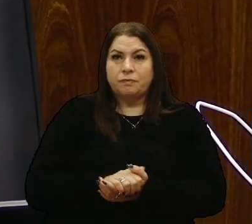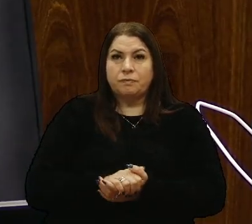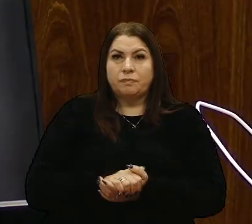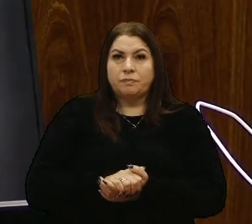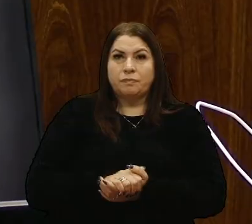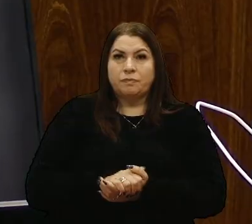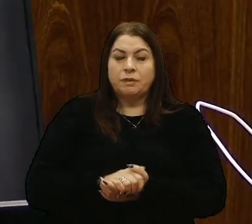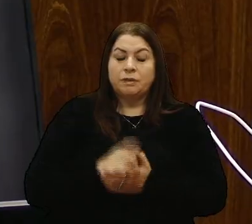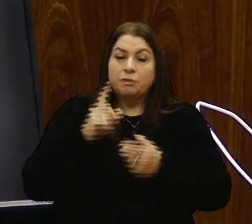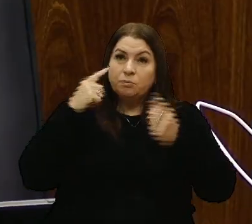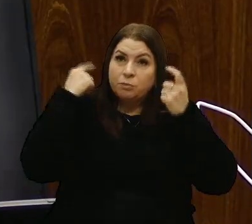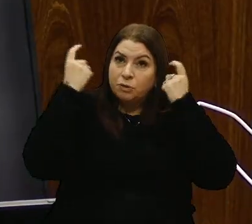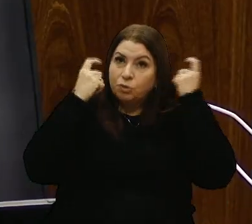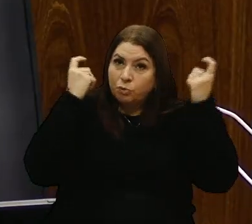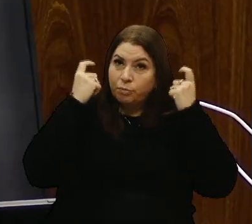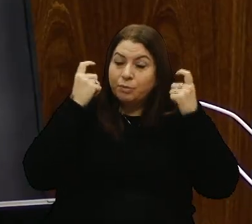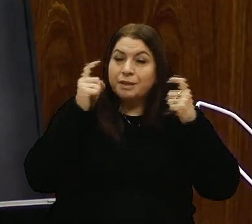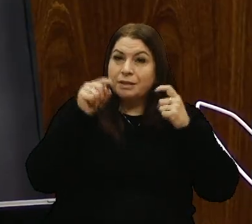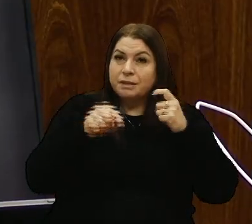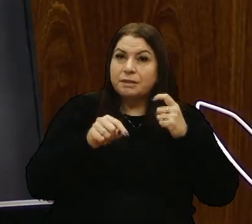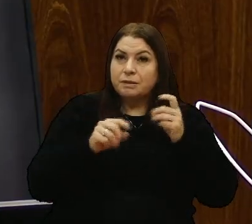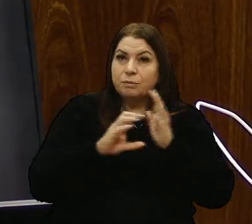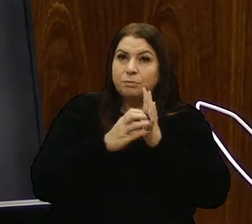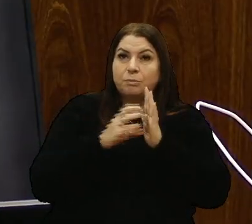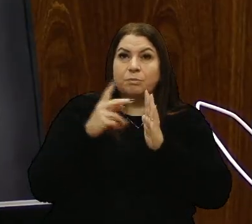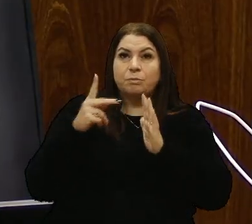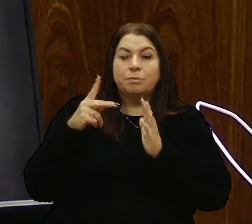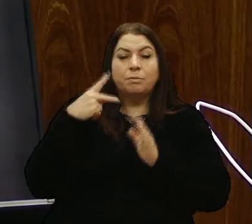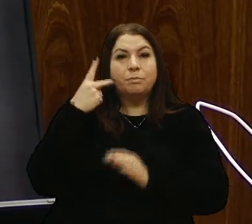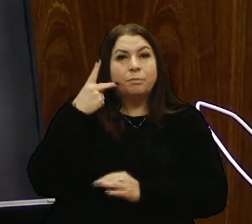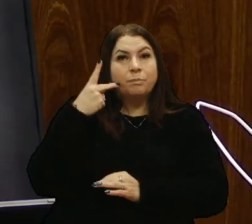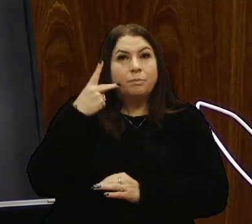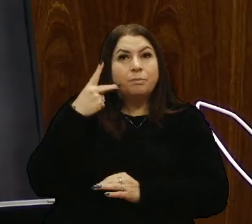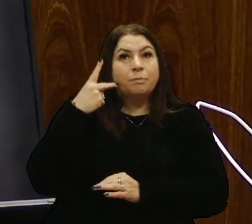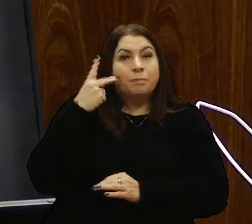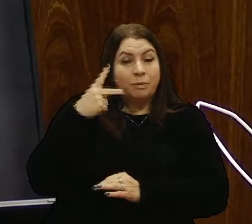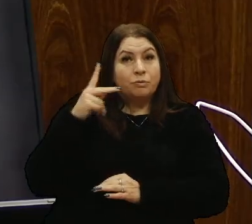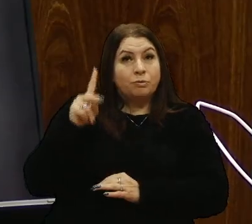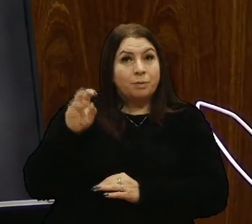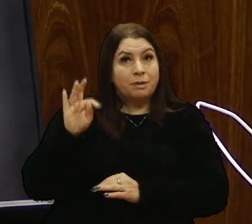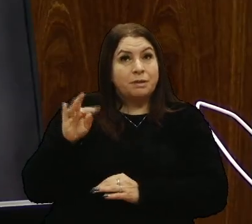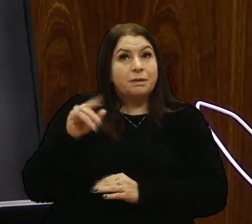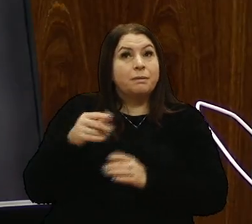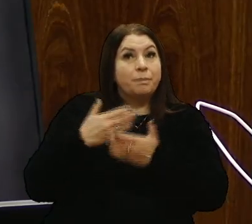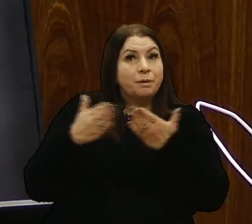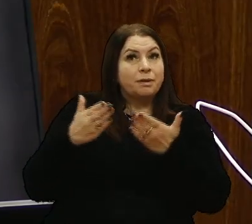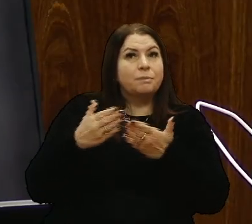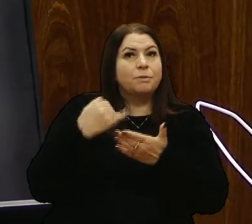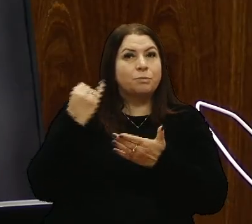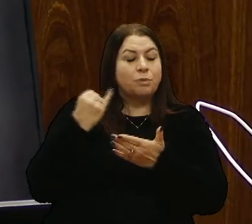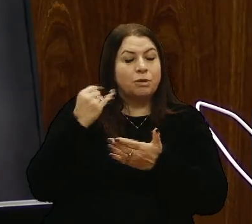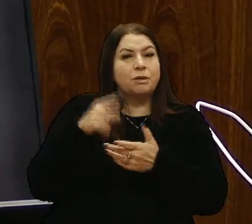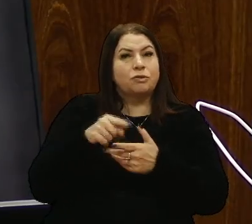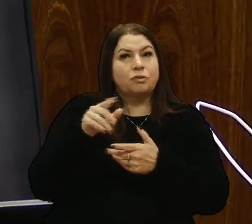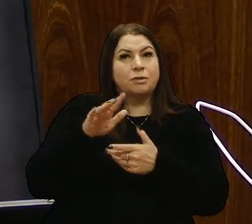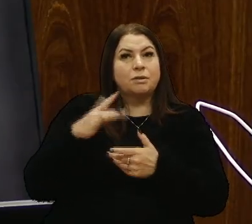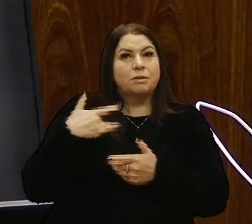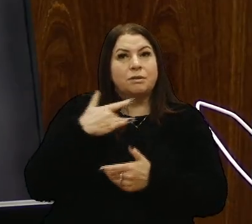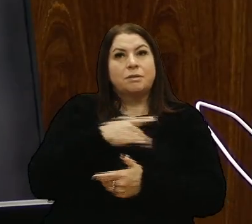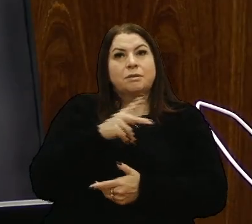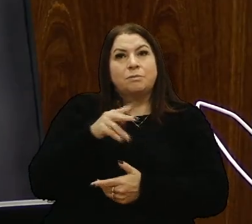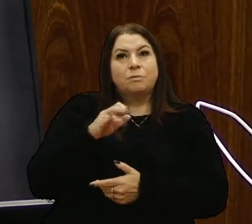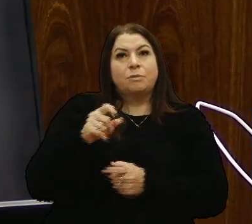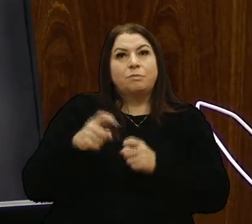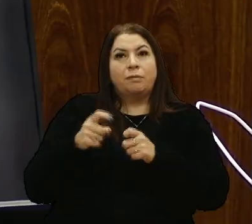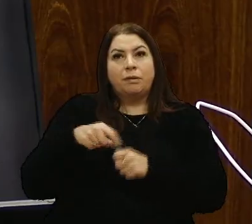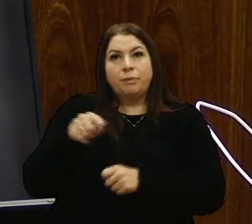nossa preocupação enquanto bancada do PT de nós perdermos esse importante equipamento de saúde que é a policlínica